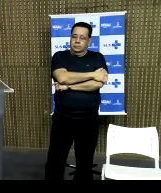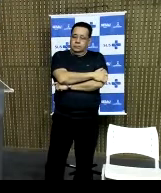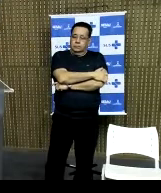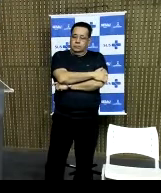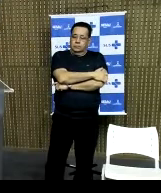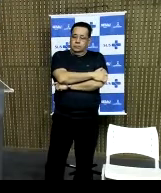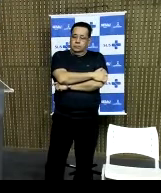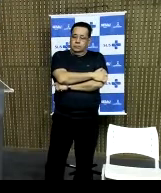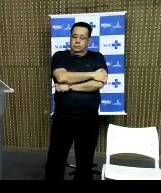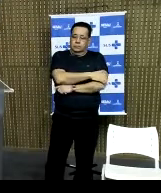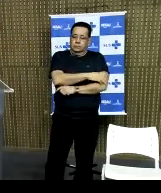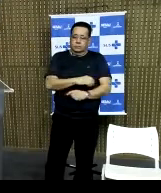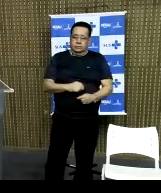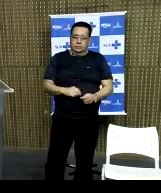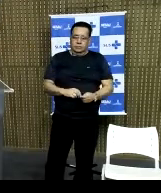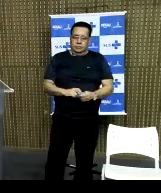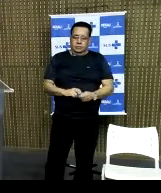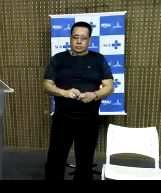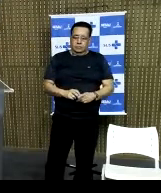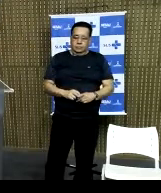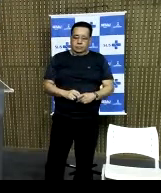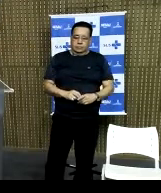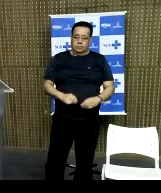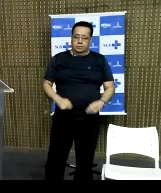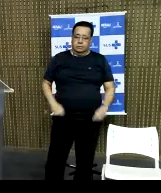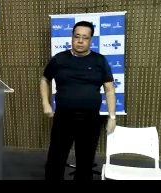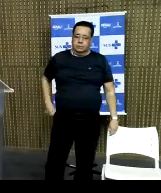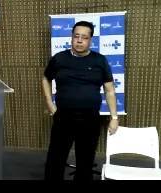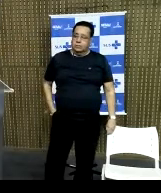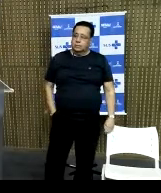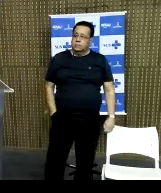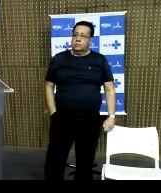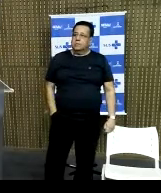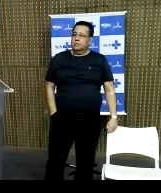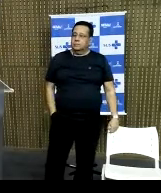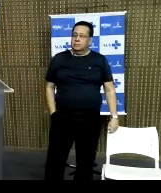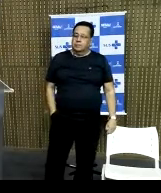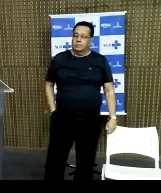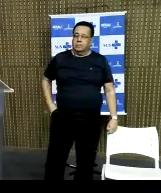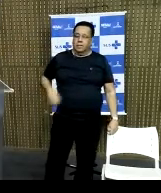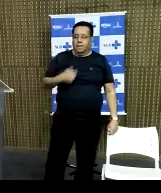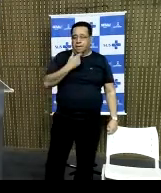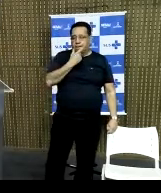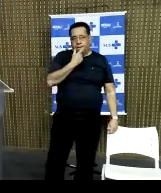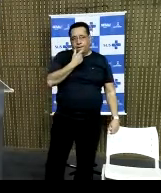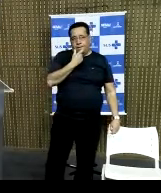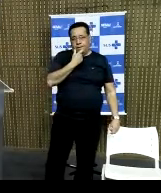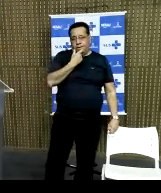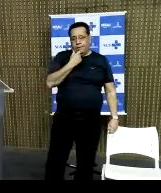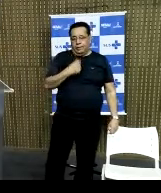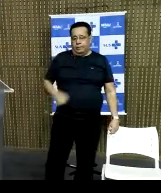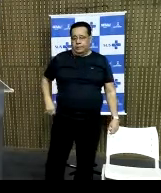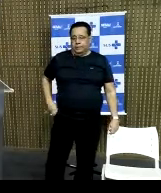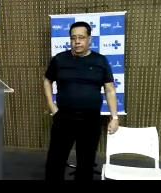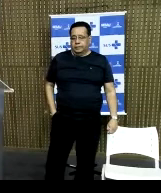uma certa resistência de comparecer à unidade para fazer o tratamento, para fazer o acompanhamento gestacional. E a